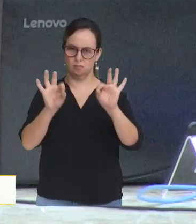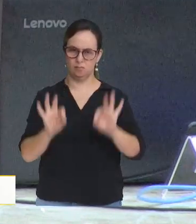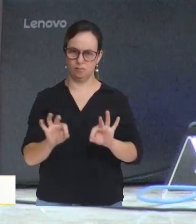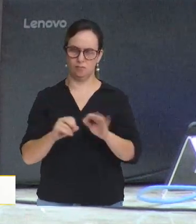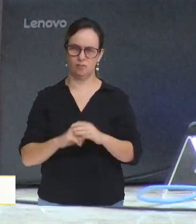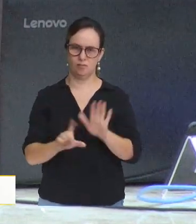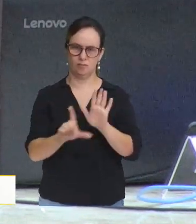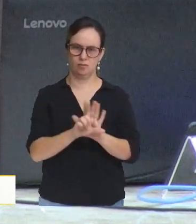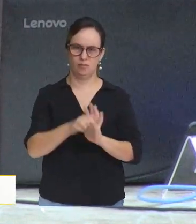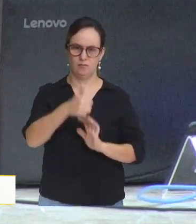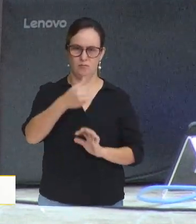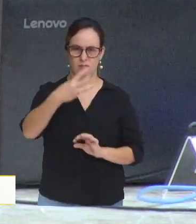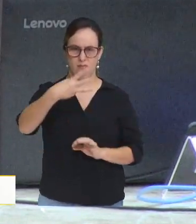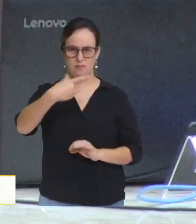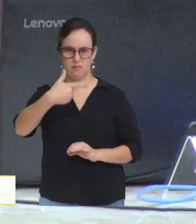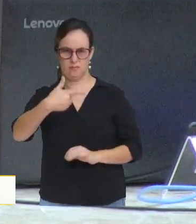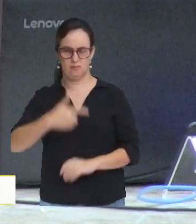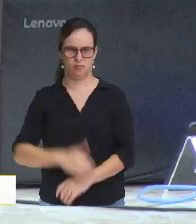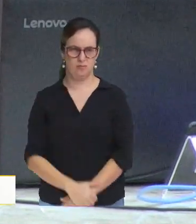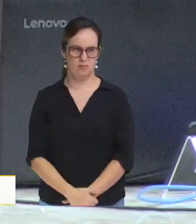132/2022. Senhor presidente,